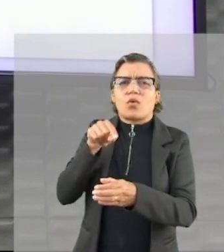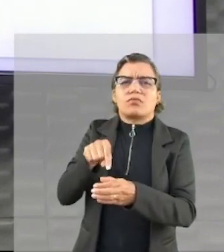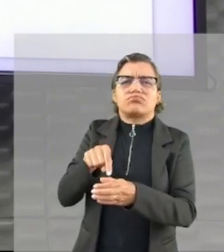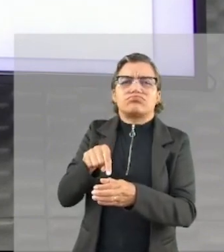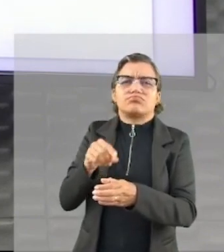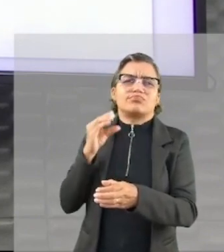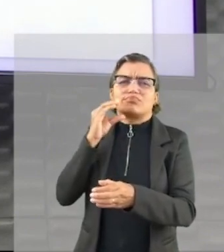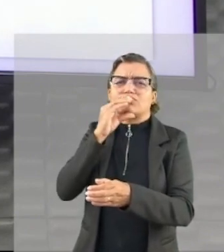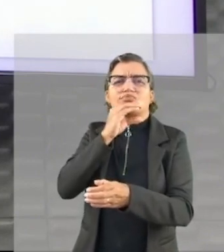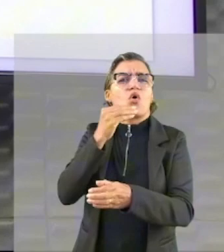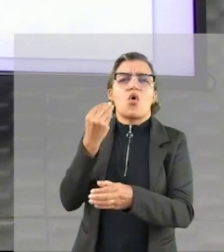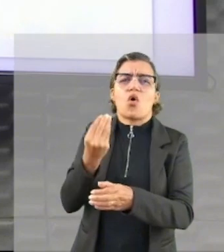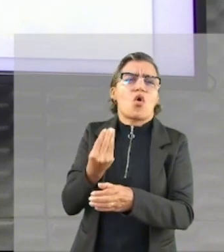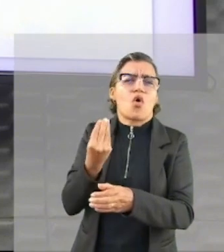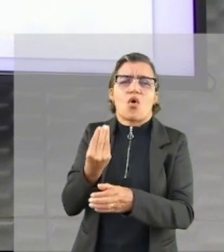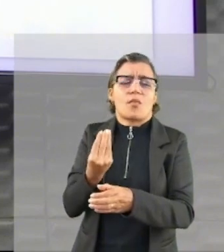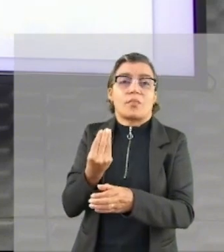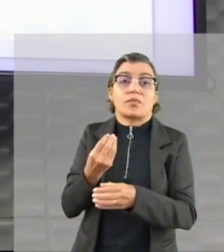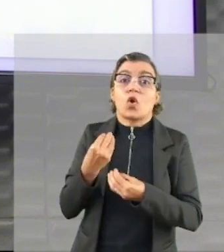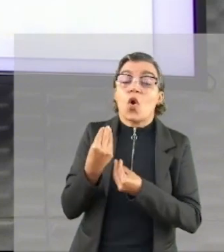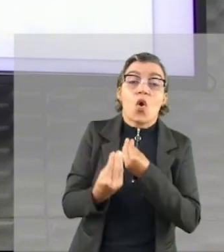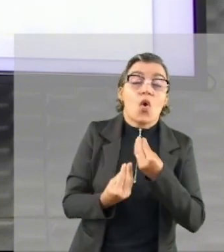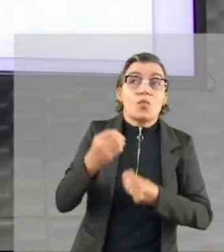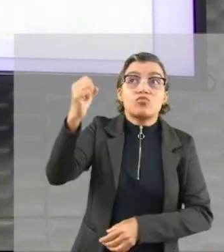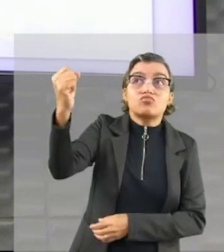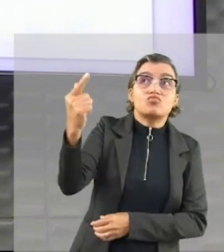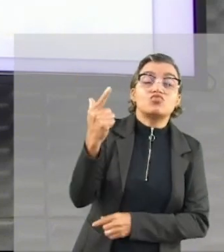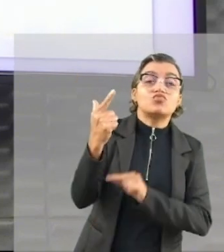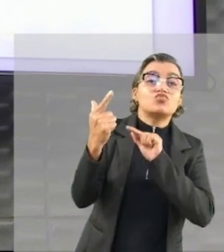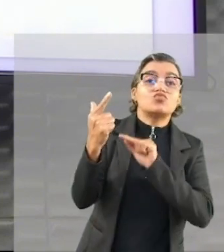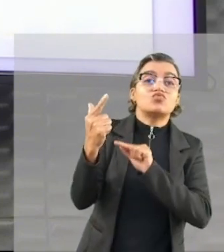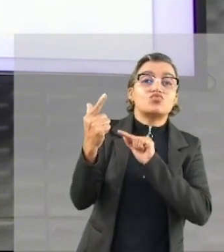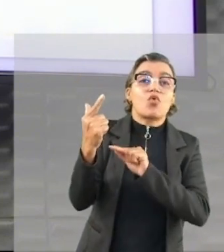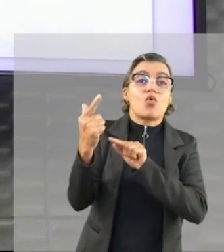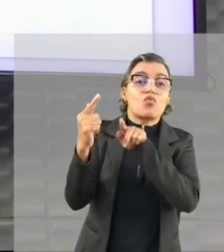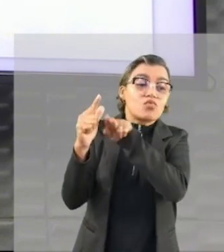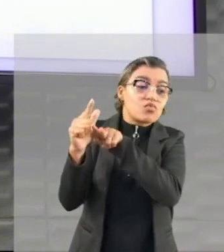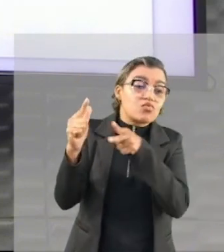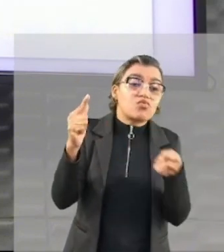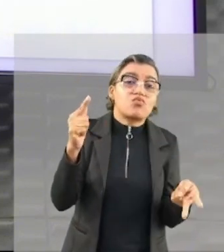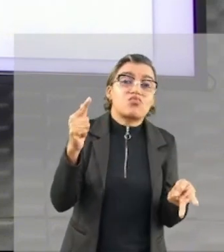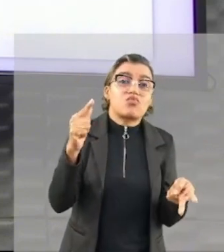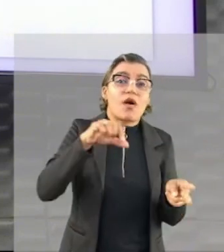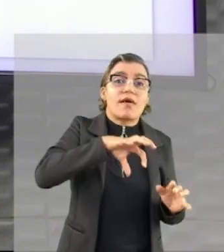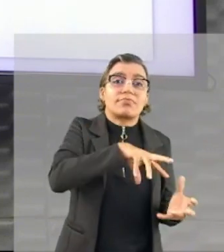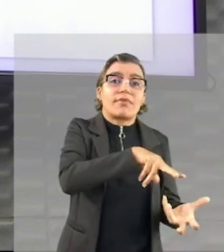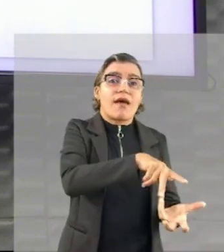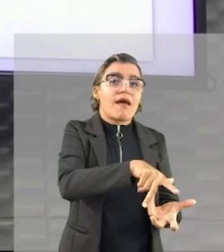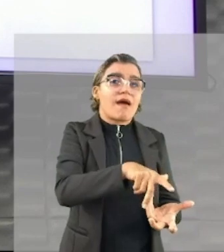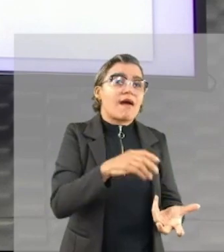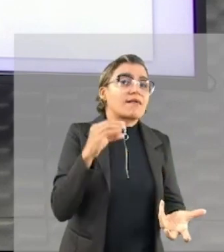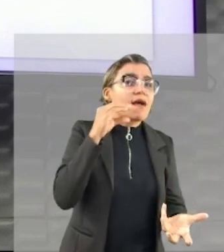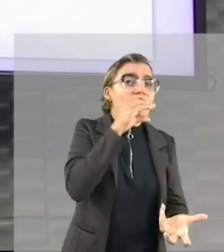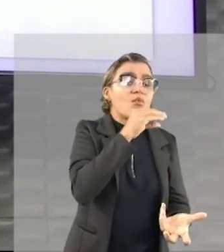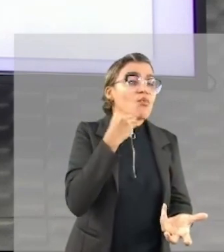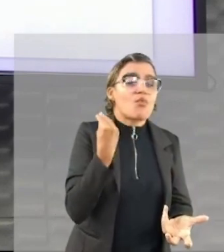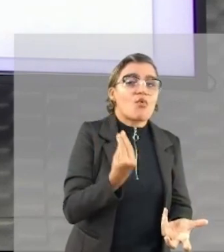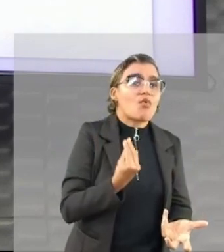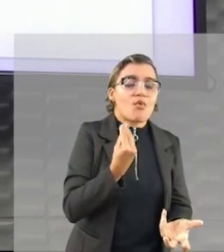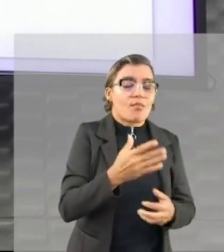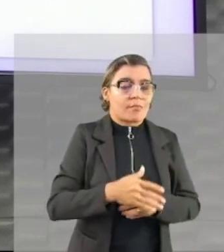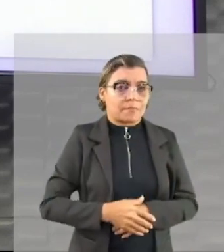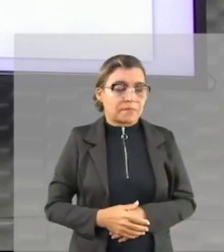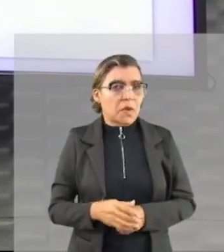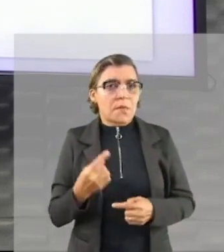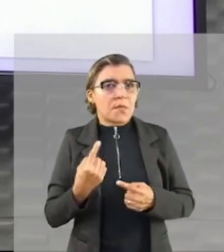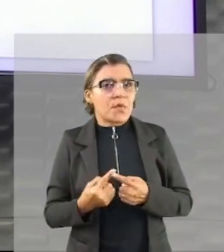aquecer? Como é que o sol manda calor para cá, para a terra? Por que que